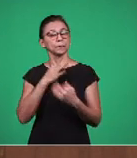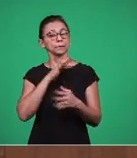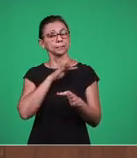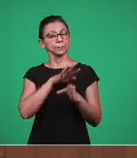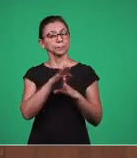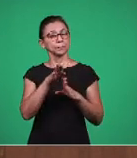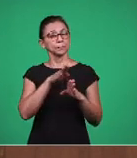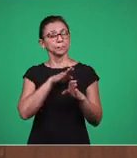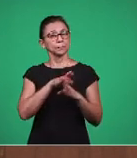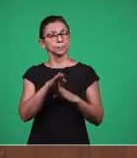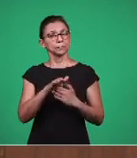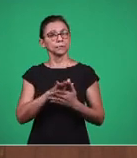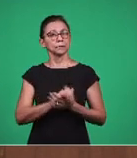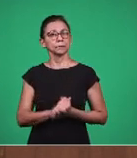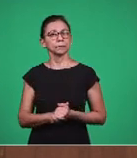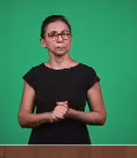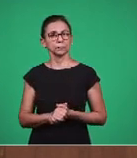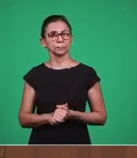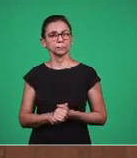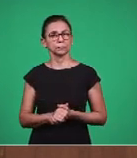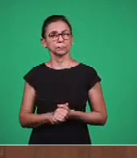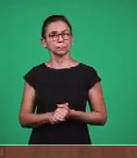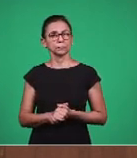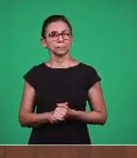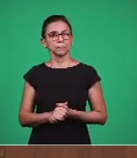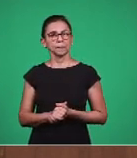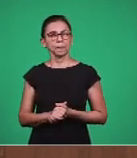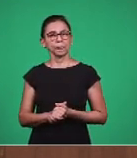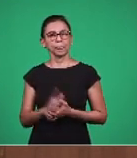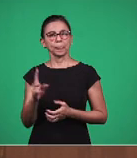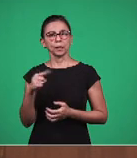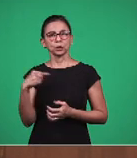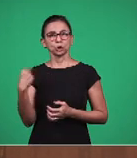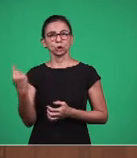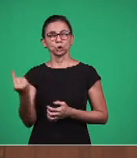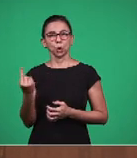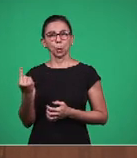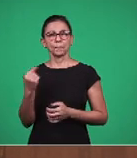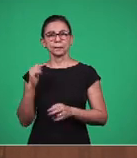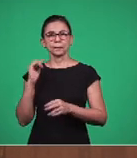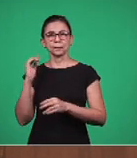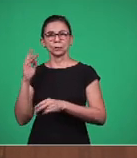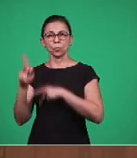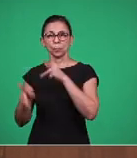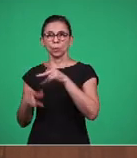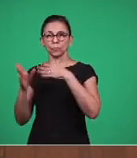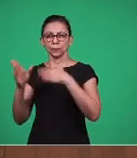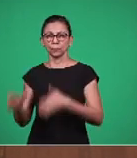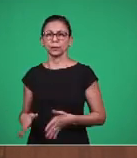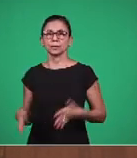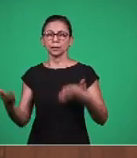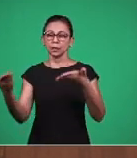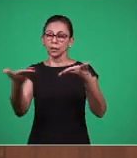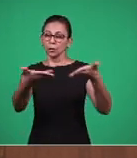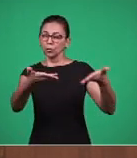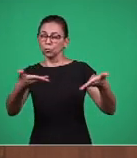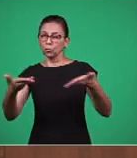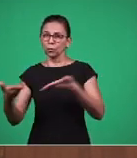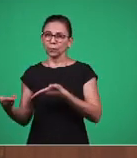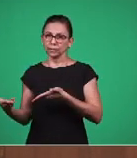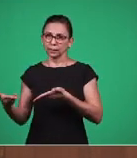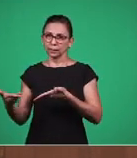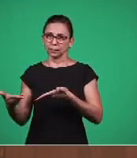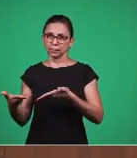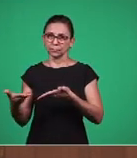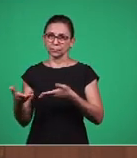está convocada para todos os domingos presentes nesta reunião. Não queremos nos delongar, o pastor Diniz